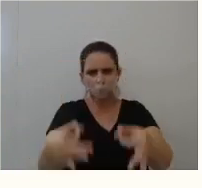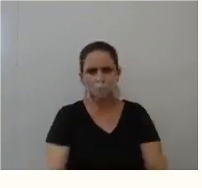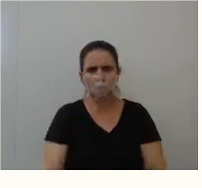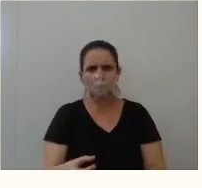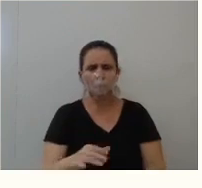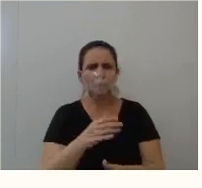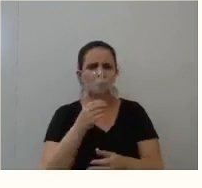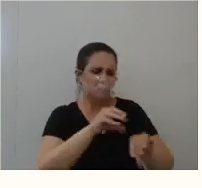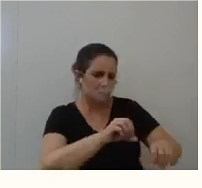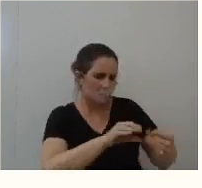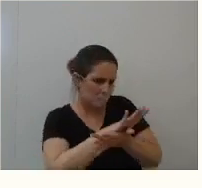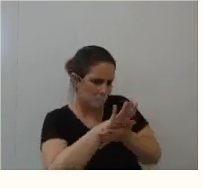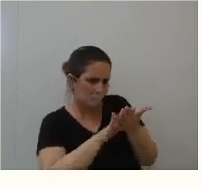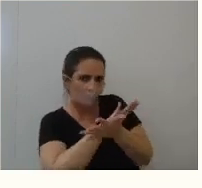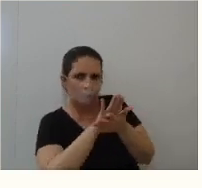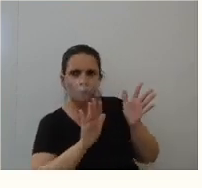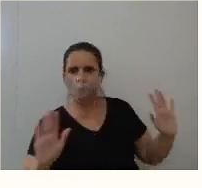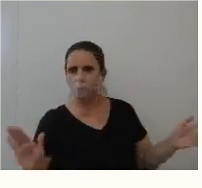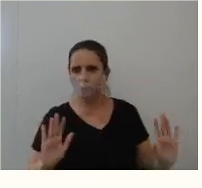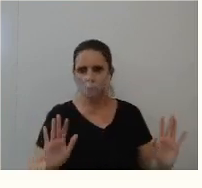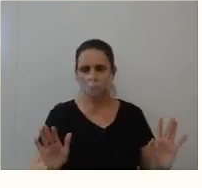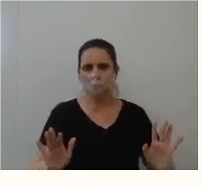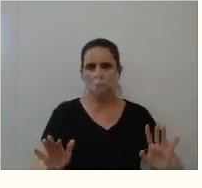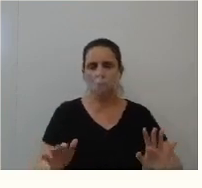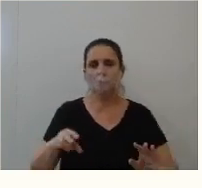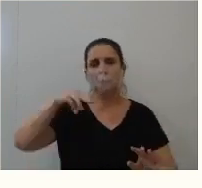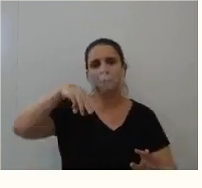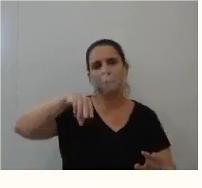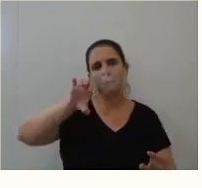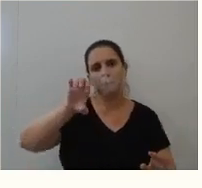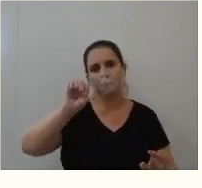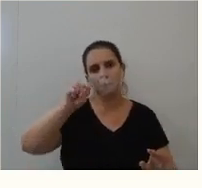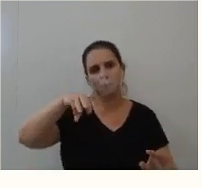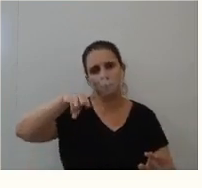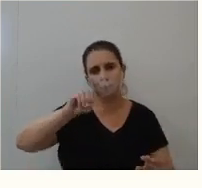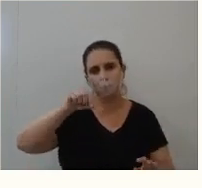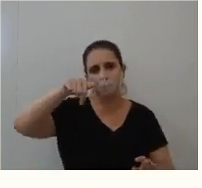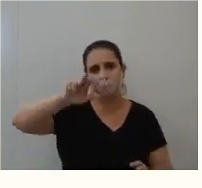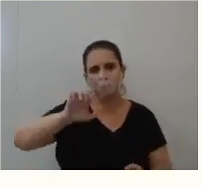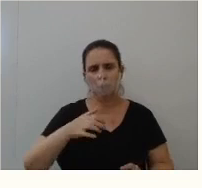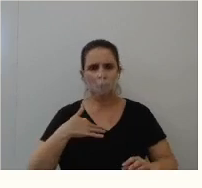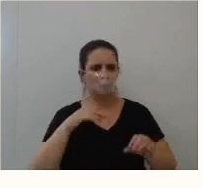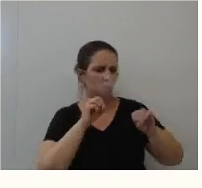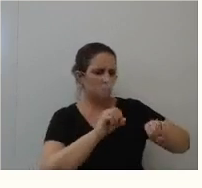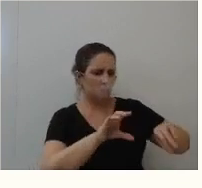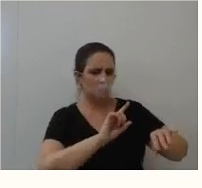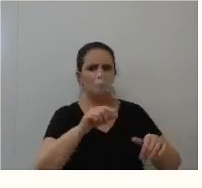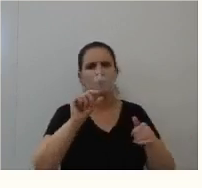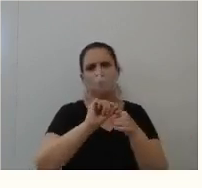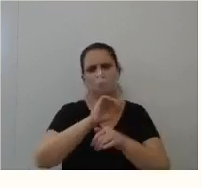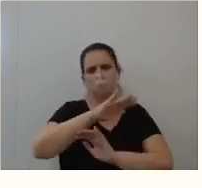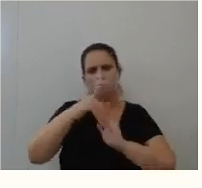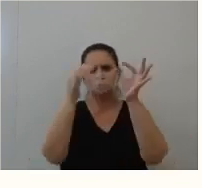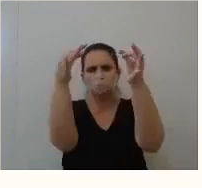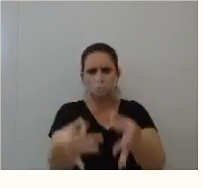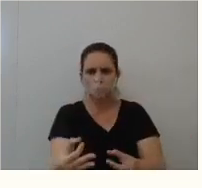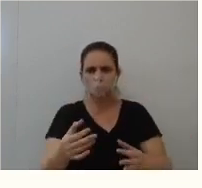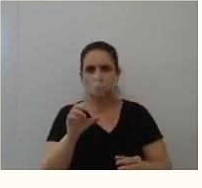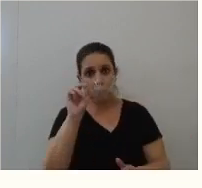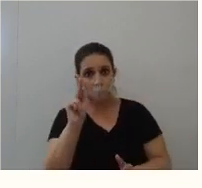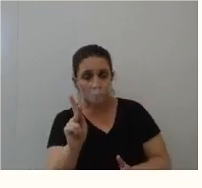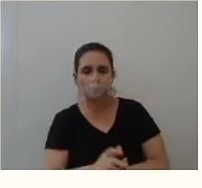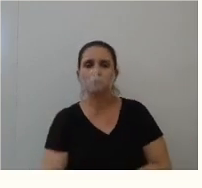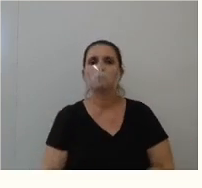lhe ensinasse. Mesmo que eu não lhe ensinasse, fez tudo direito.